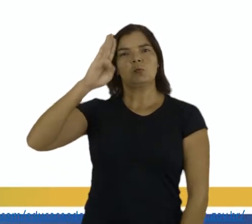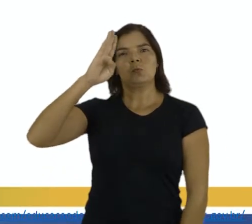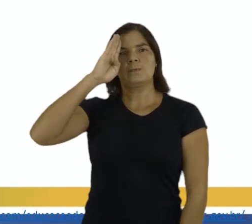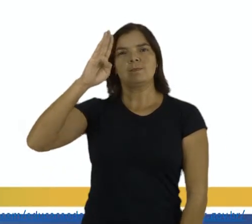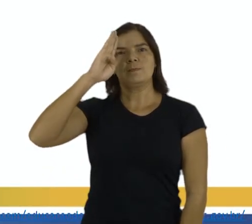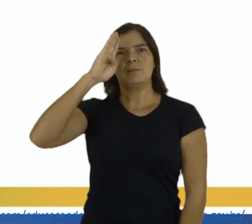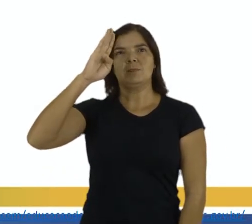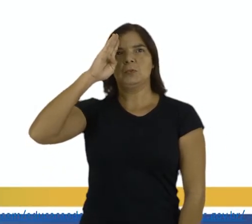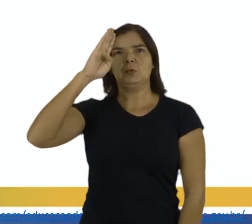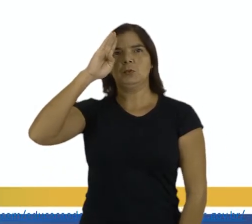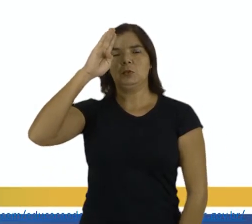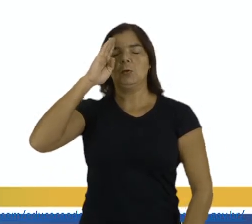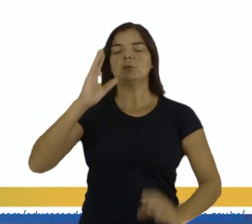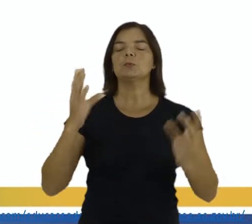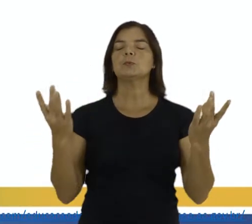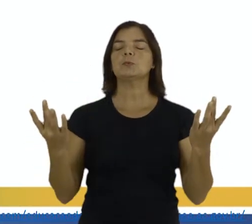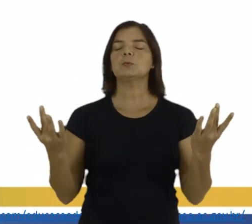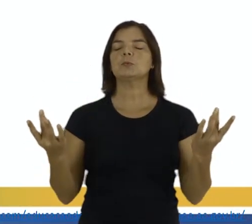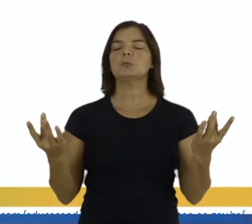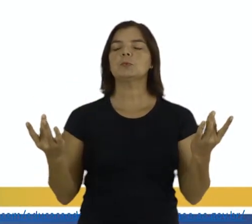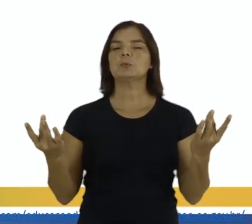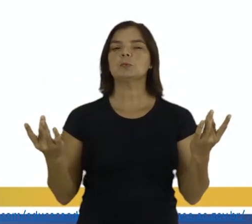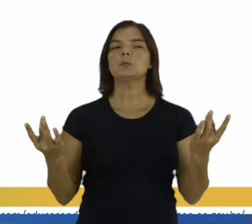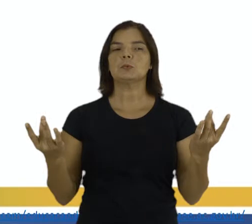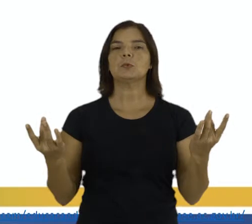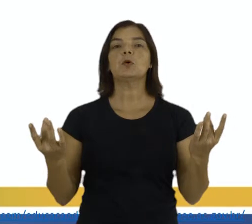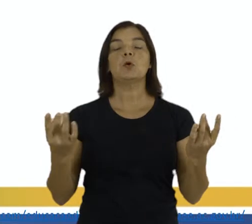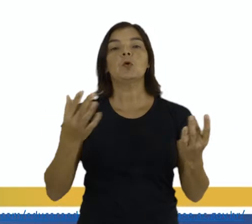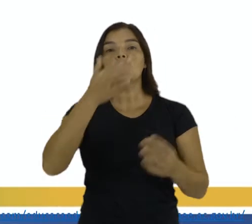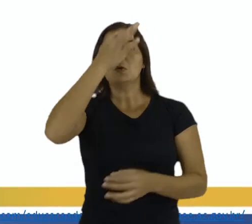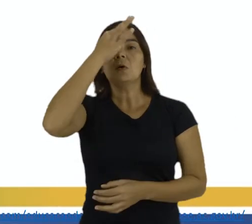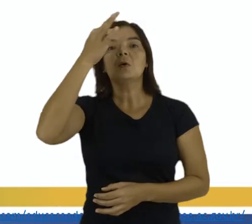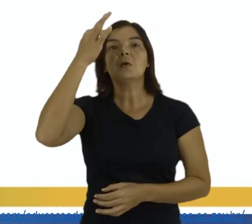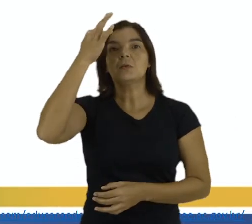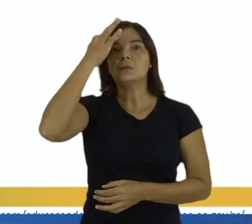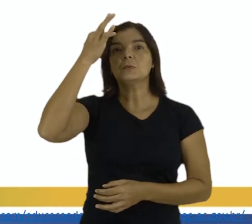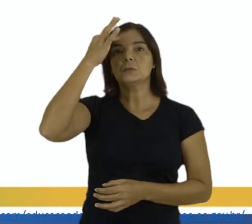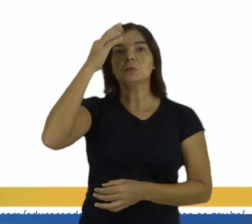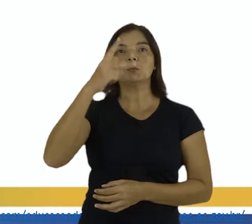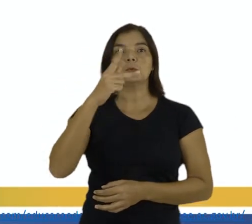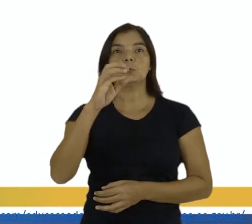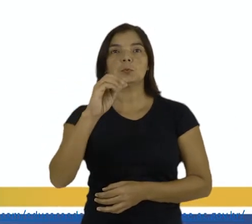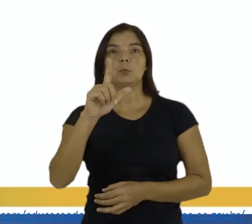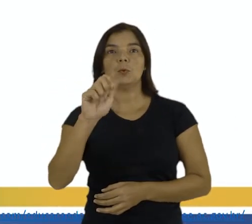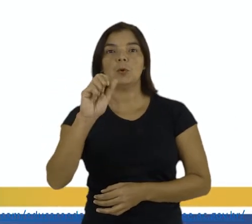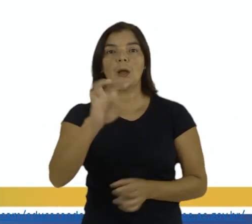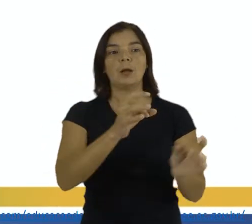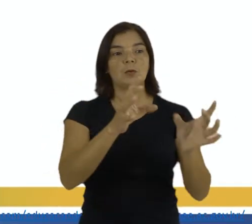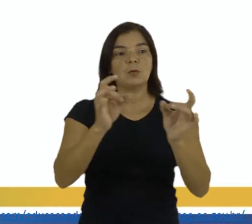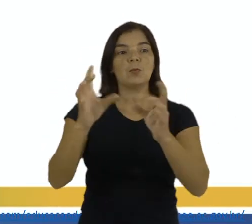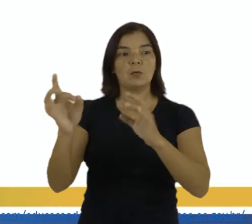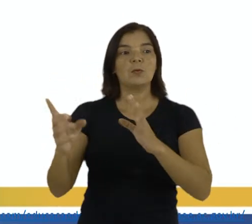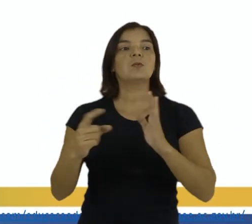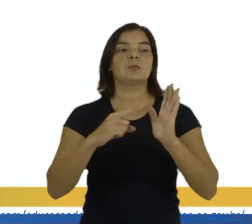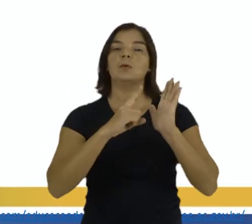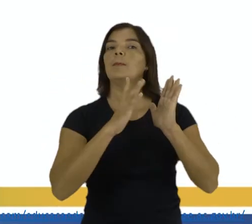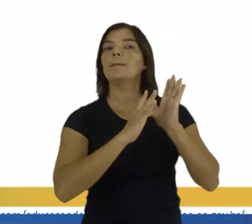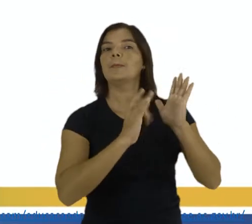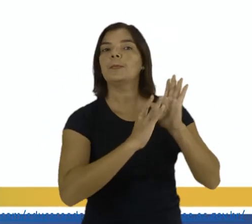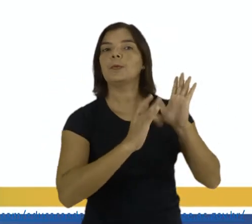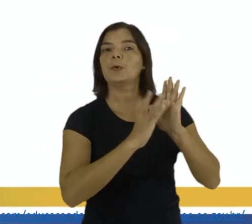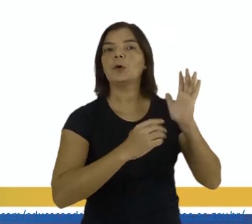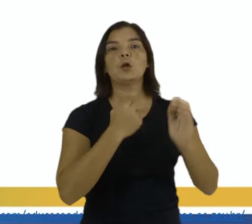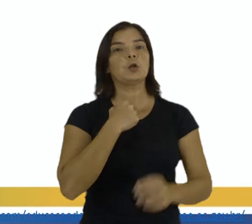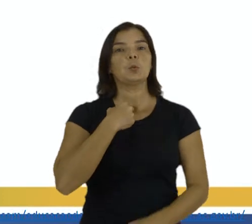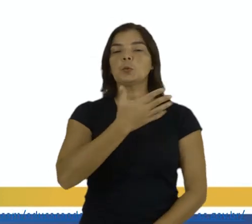são monistas, cubistas. Os filósofos são polacos, vendendo a prestações. A gente não pode